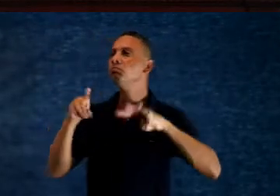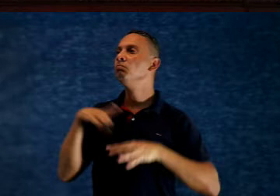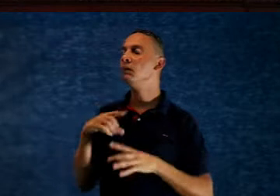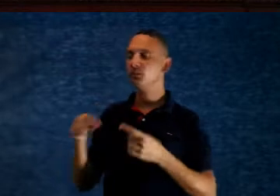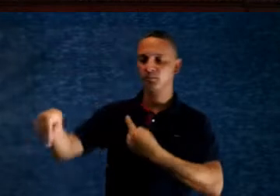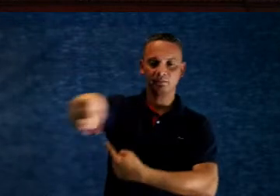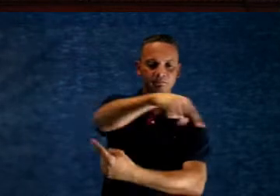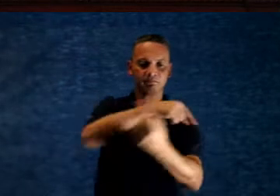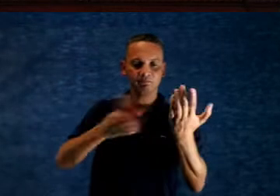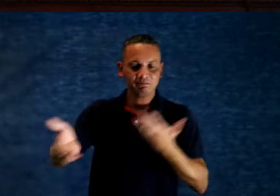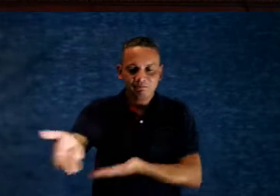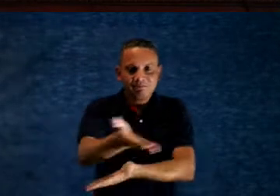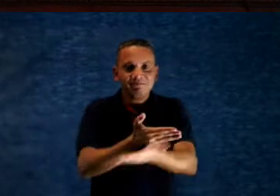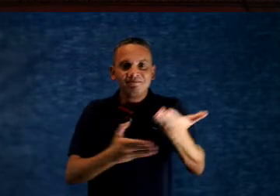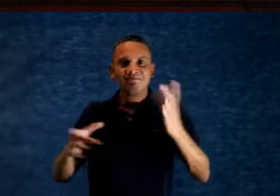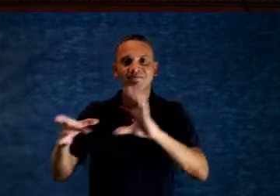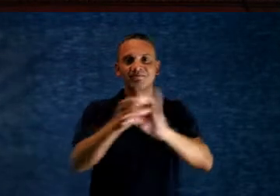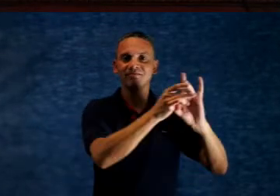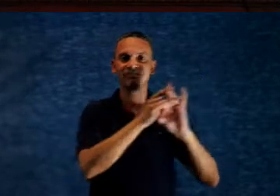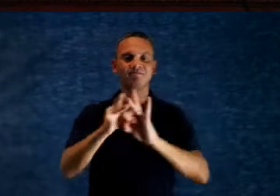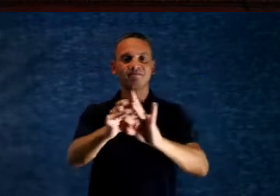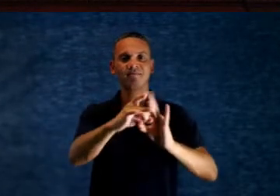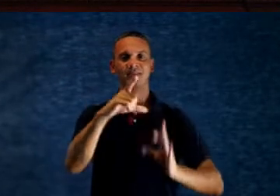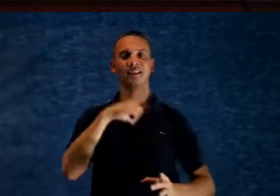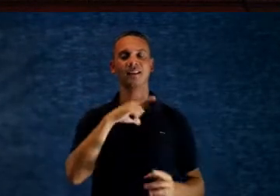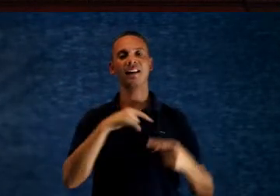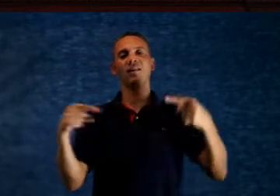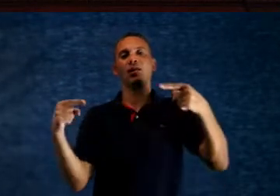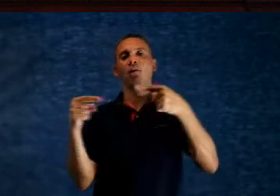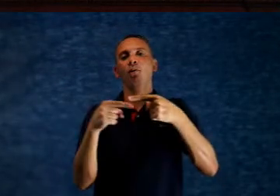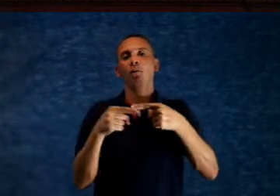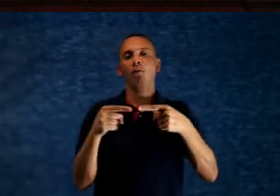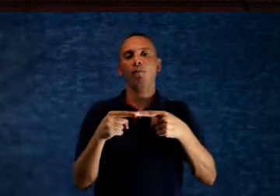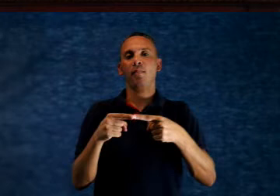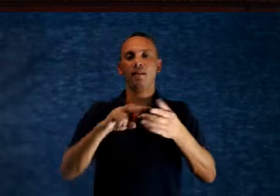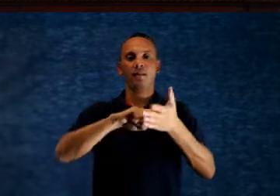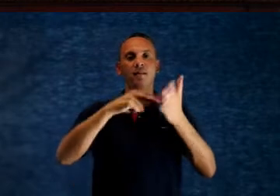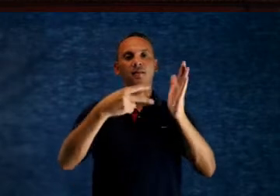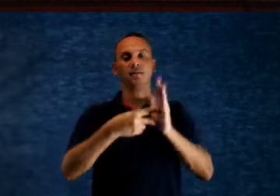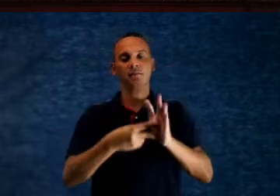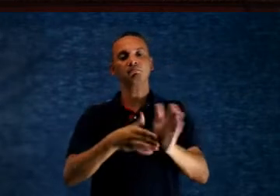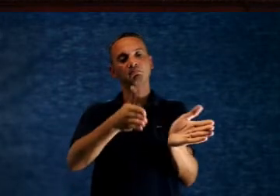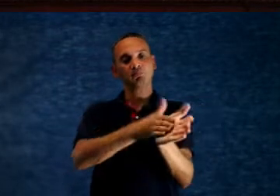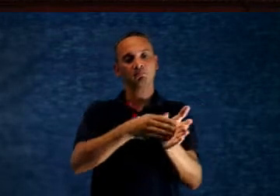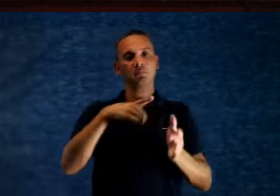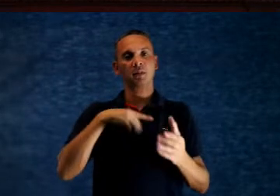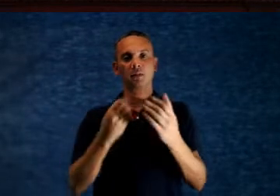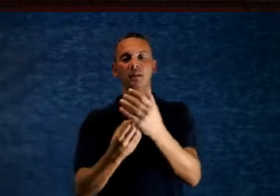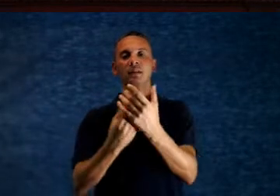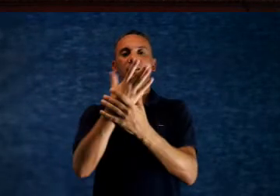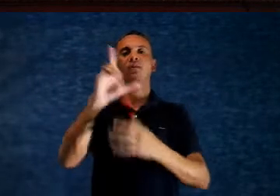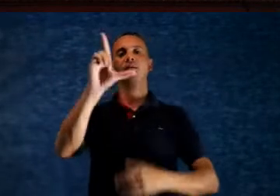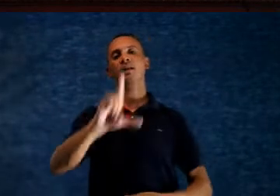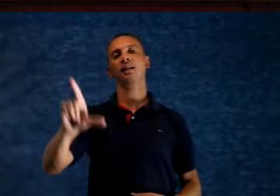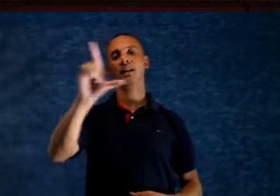a integralização, estará esta antologia, destinada a se constituir meritória pela criação